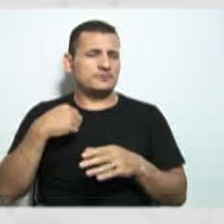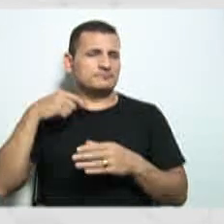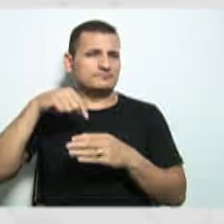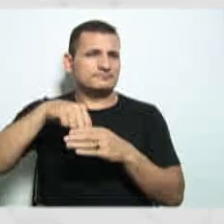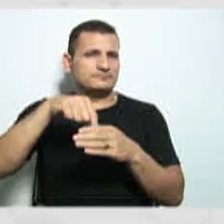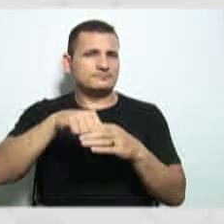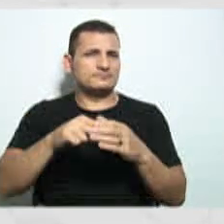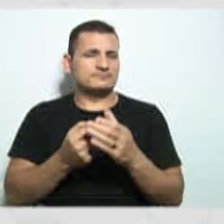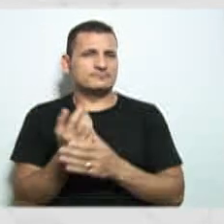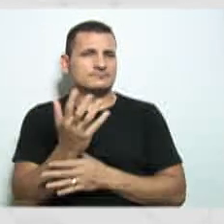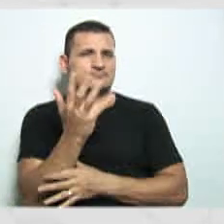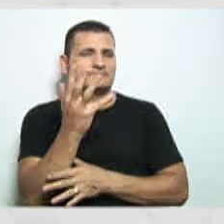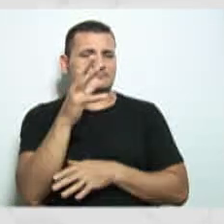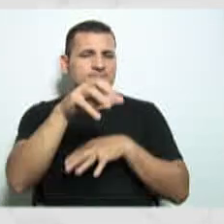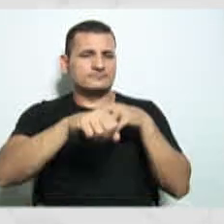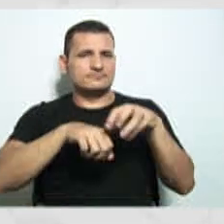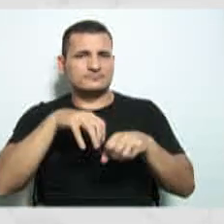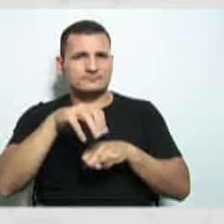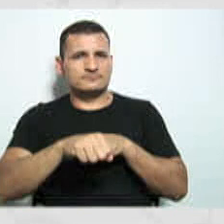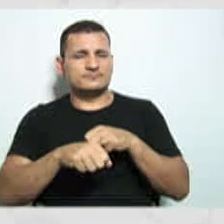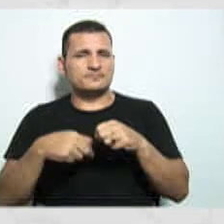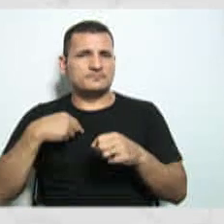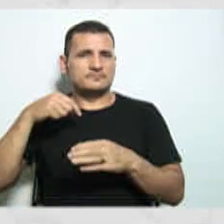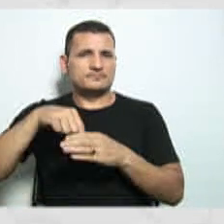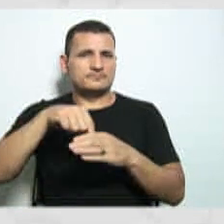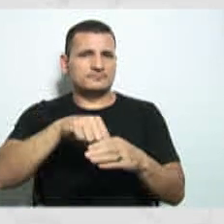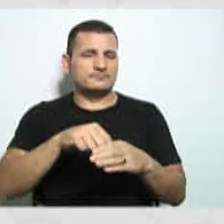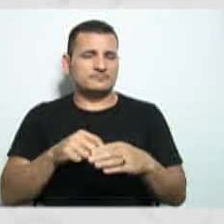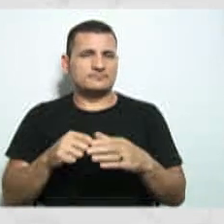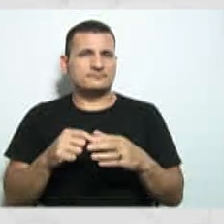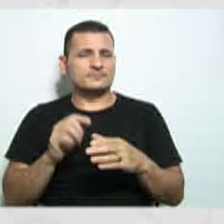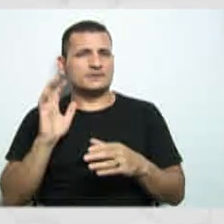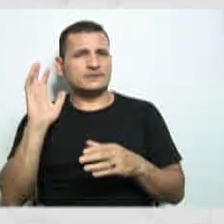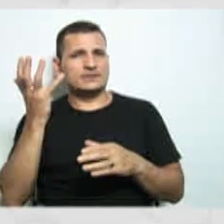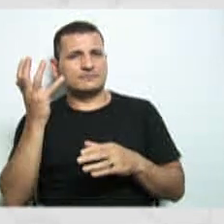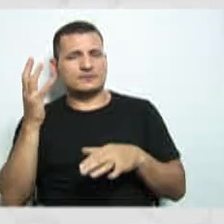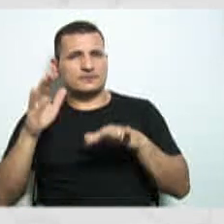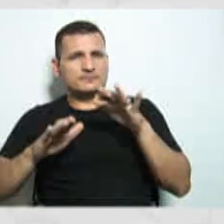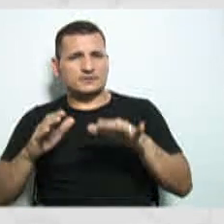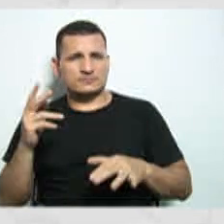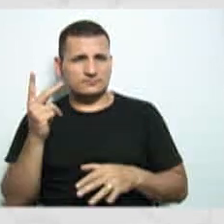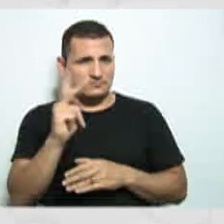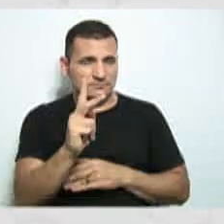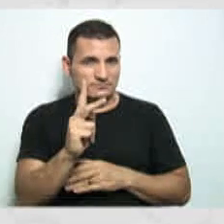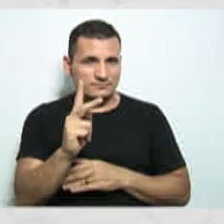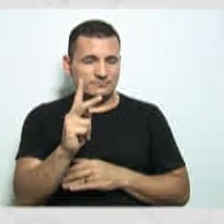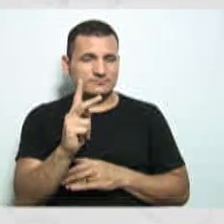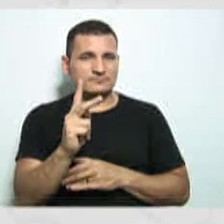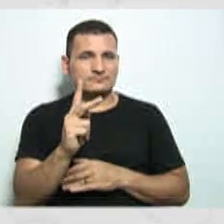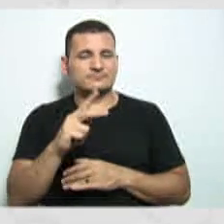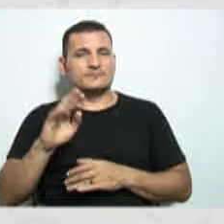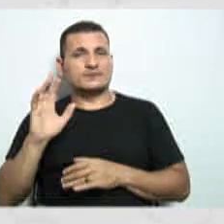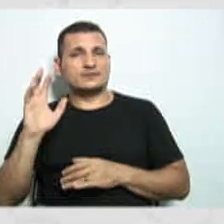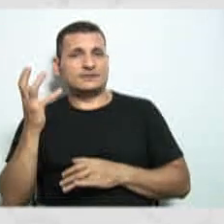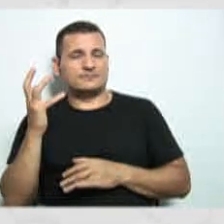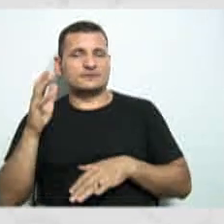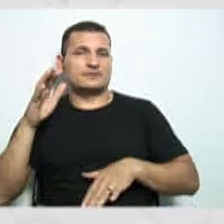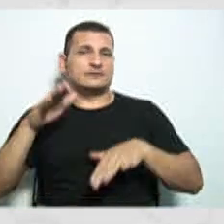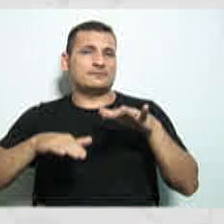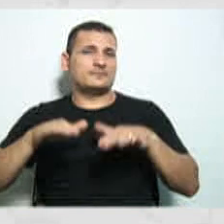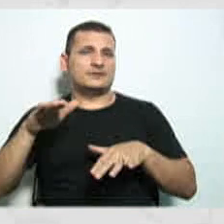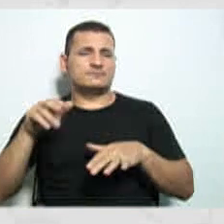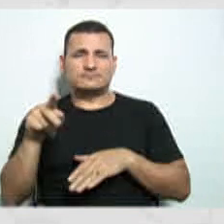minha colheita, a minha plantação. O clima depende de você, meu querido. O clima depende